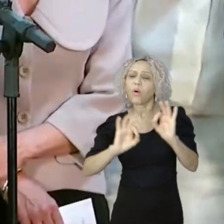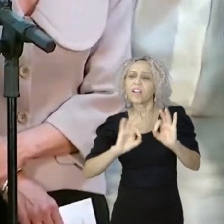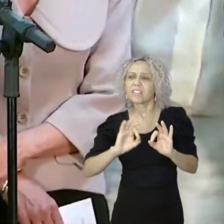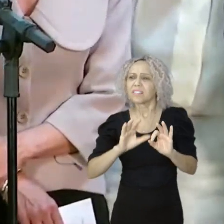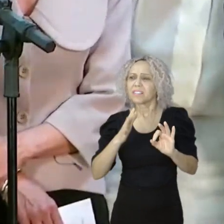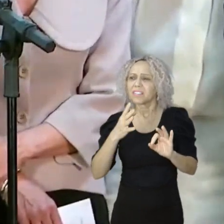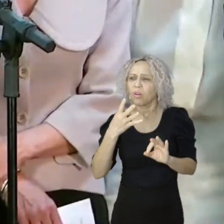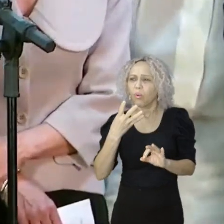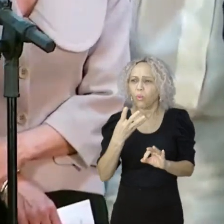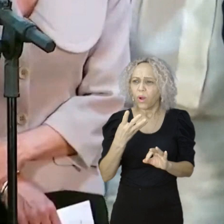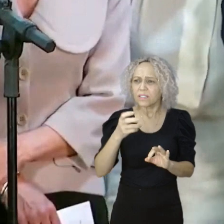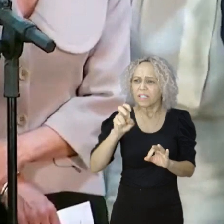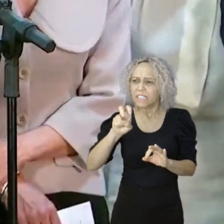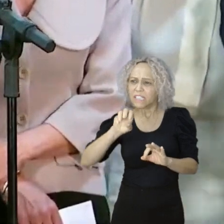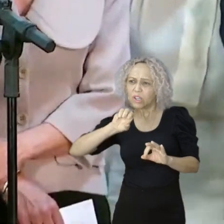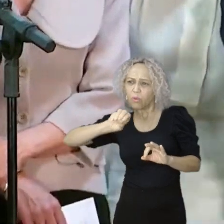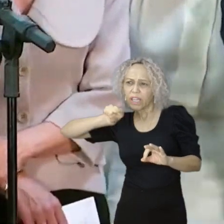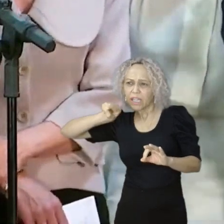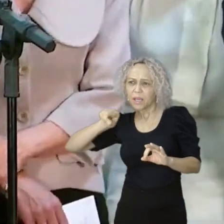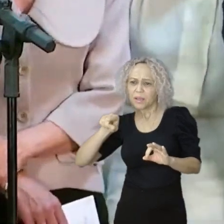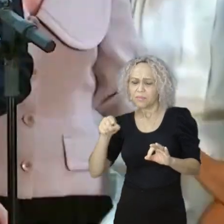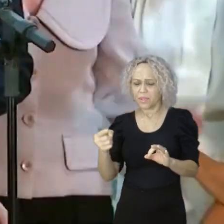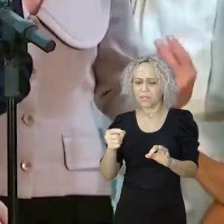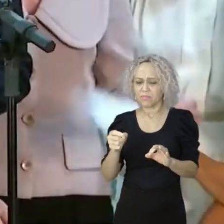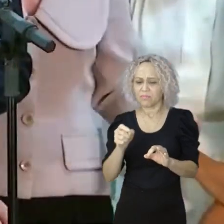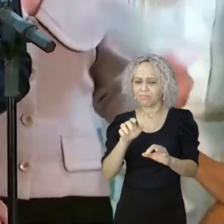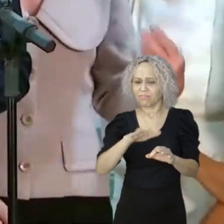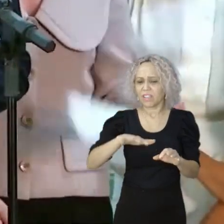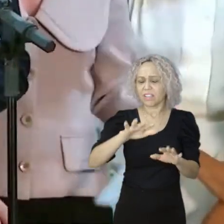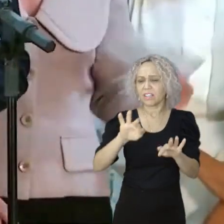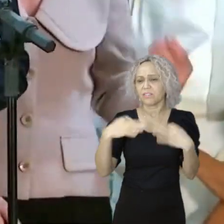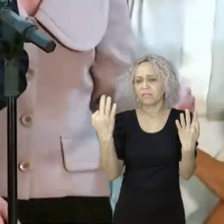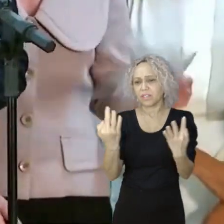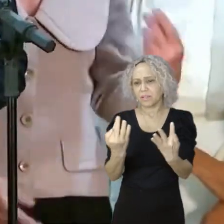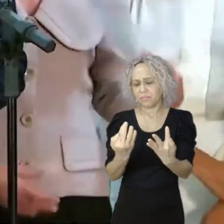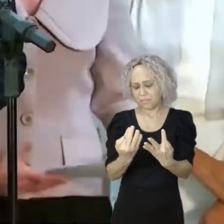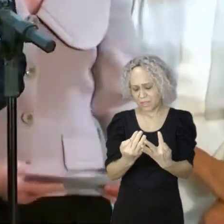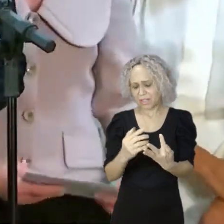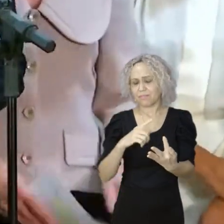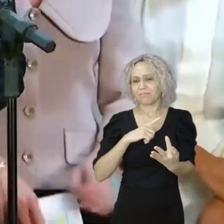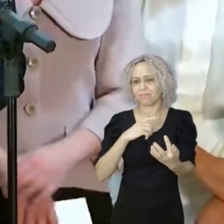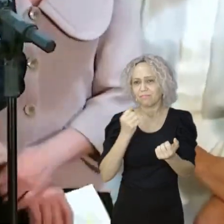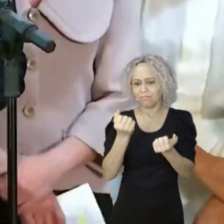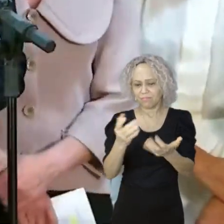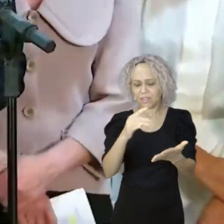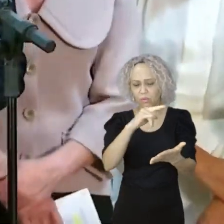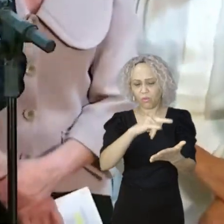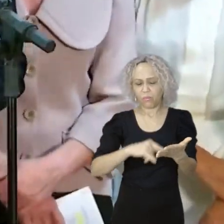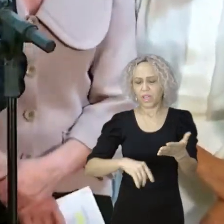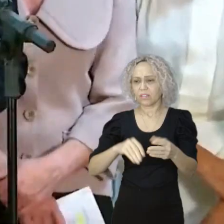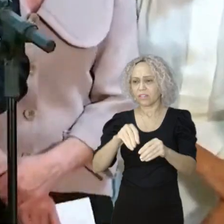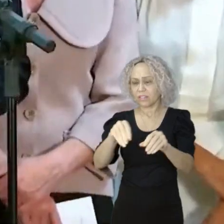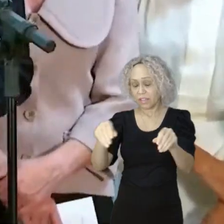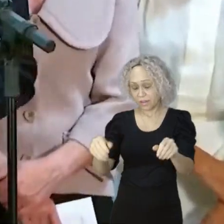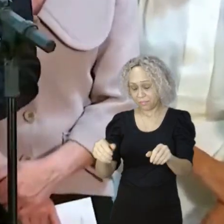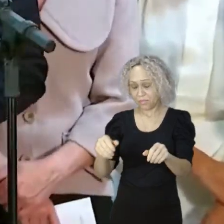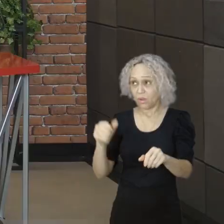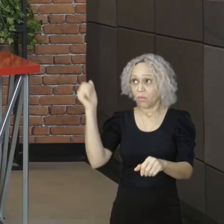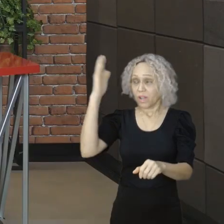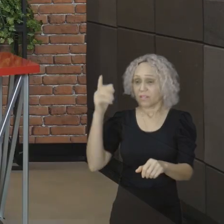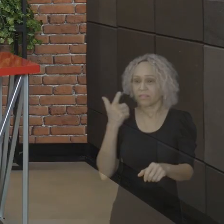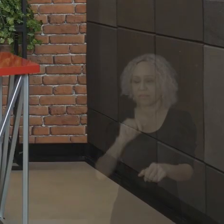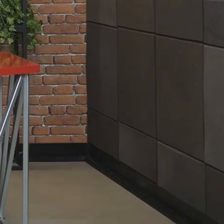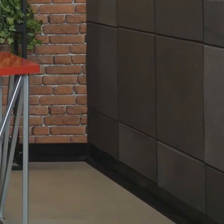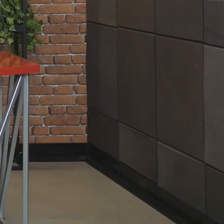de 450 mil dessas famílias. O país ganha com o MST e o país ganha com a reforma